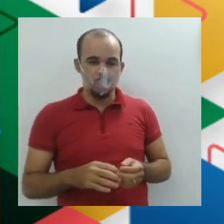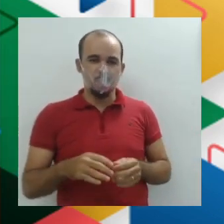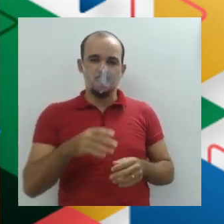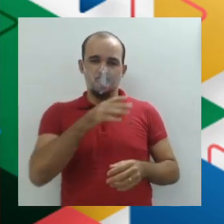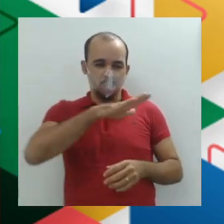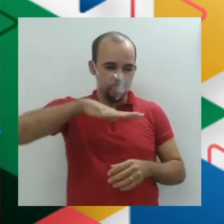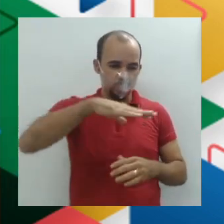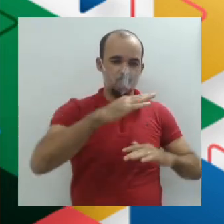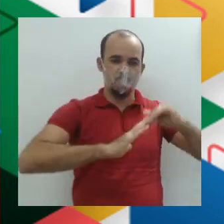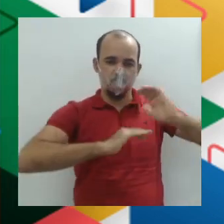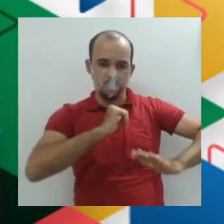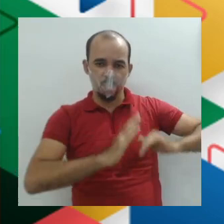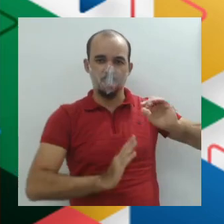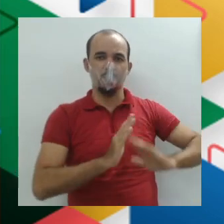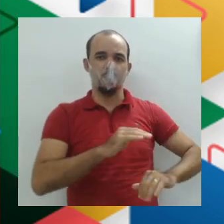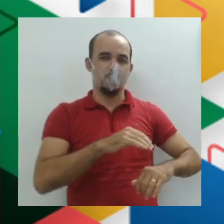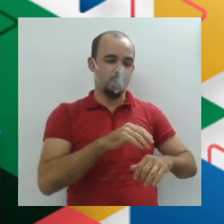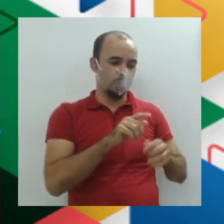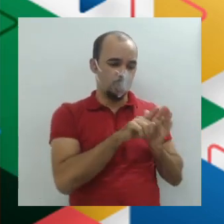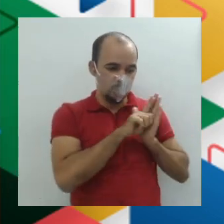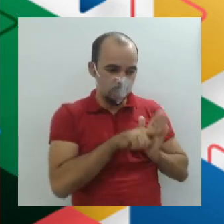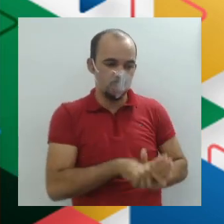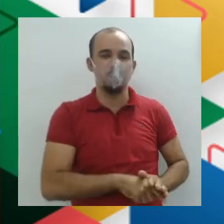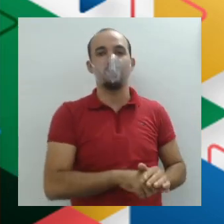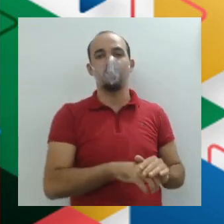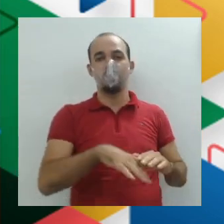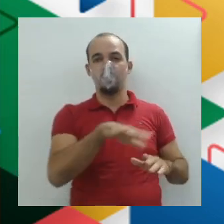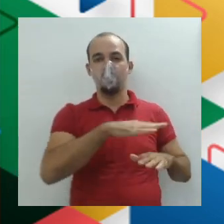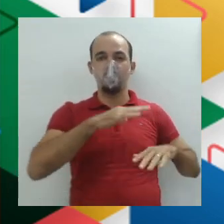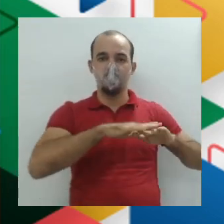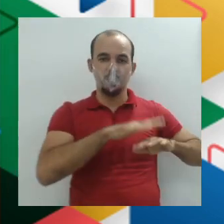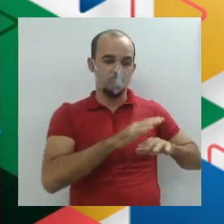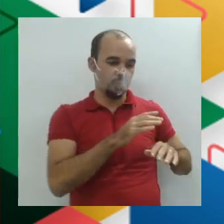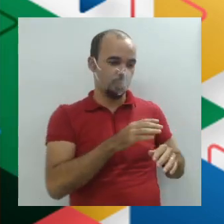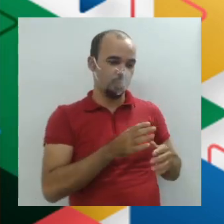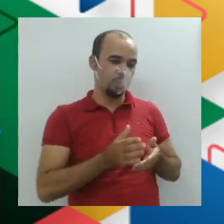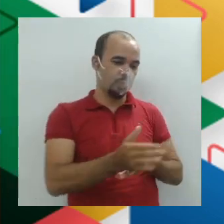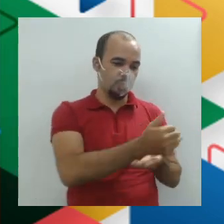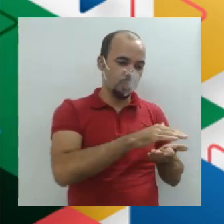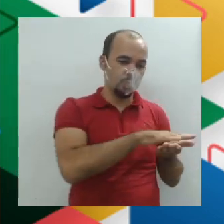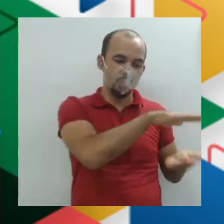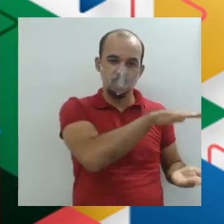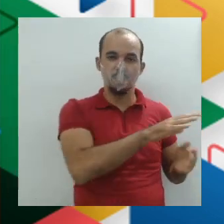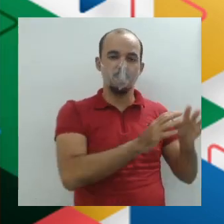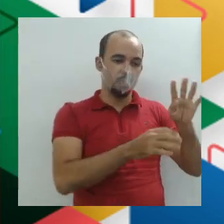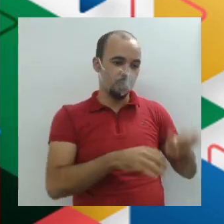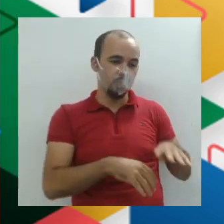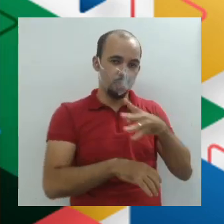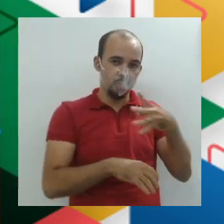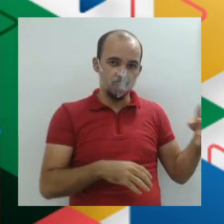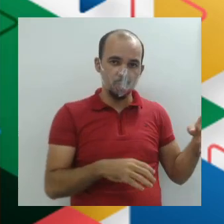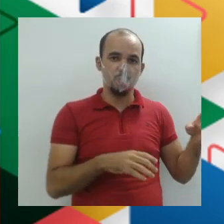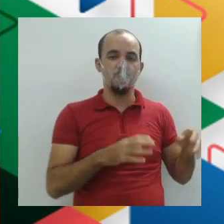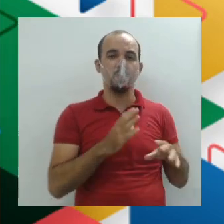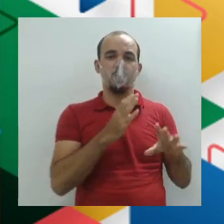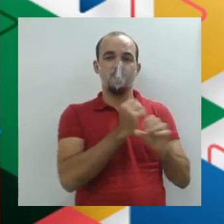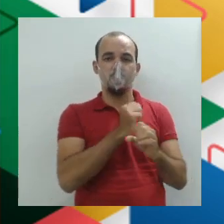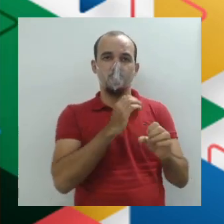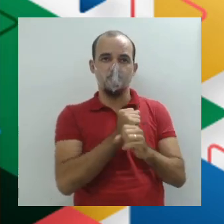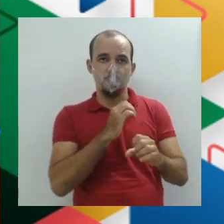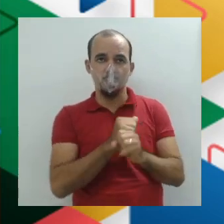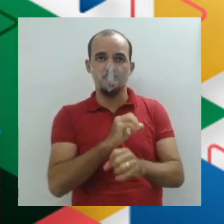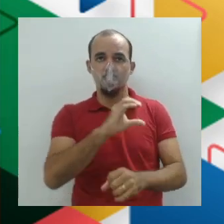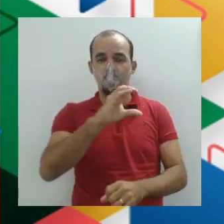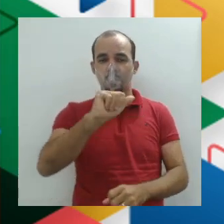construíram uma tabela para apoiar nas contas ou nos cálculos. Ou seja, antecipadamente já existe o cálculo